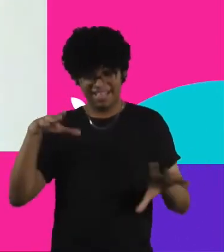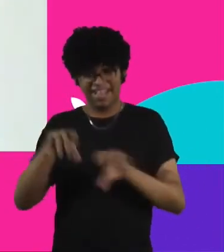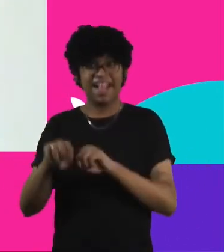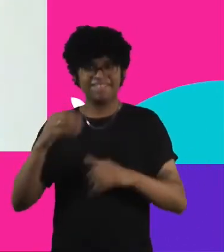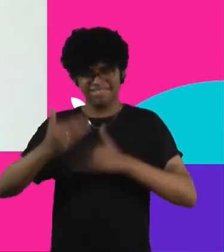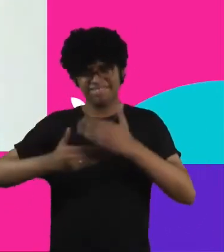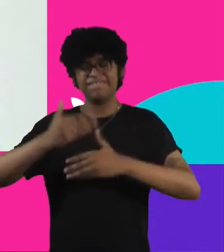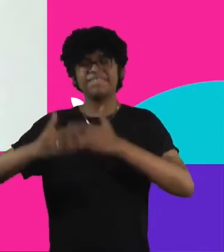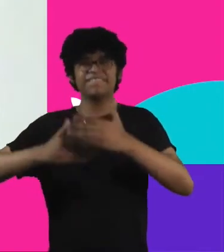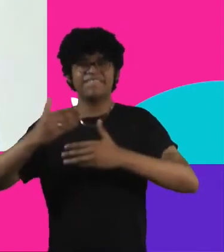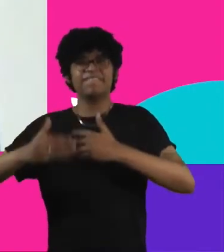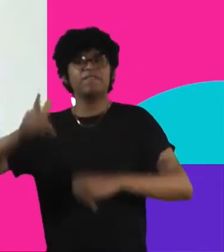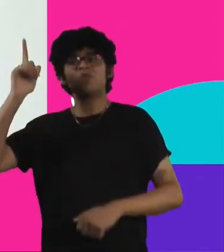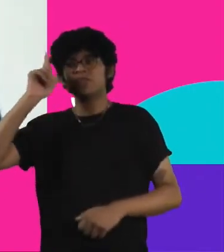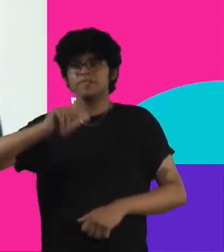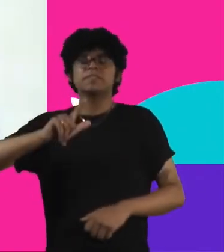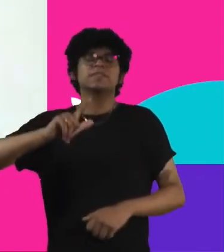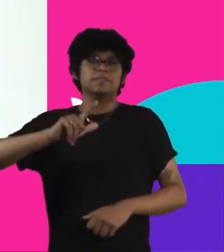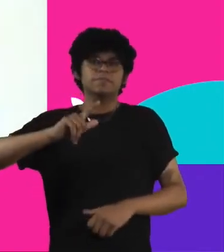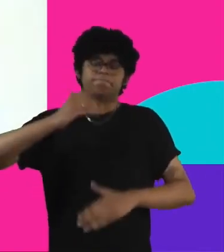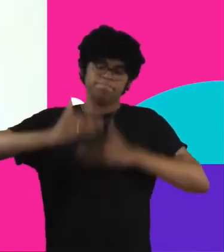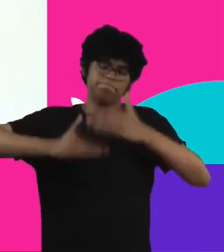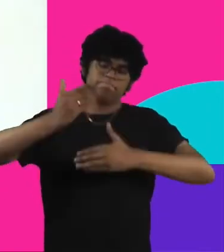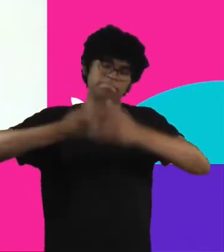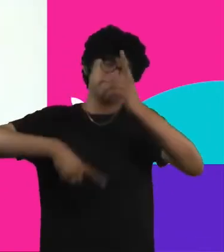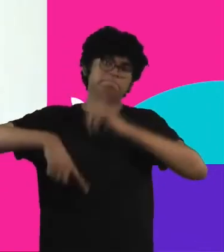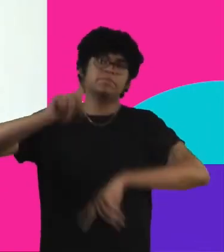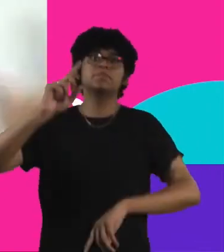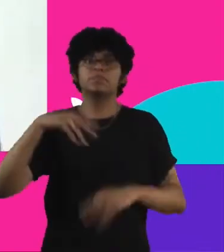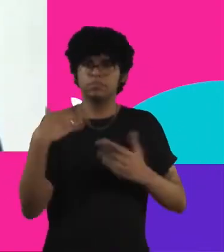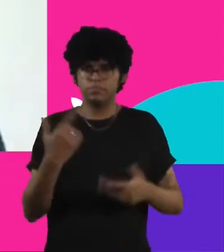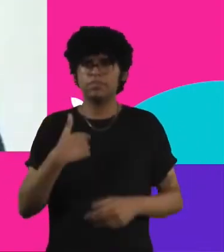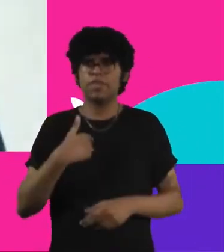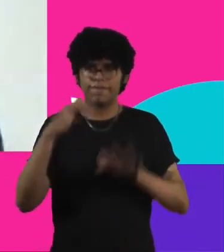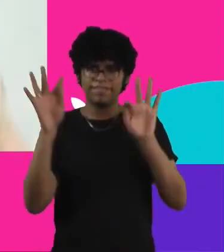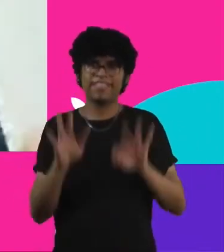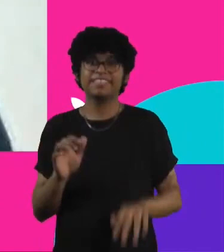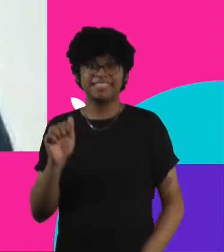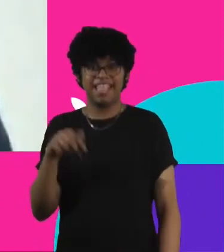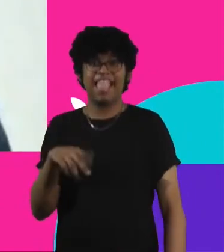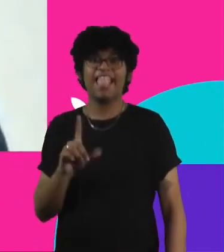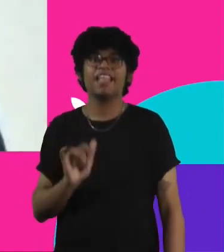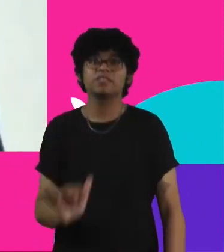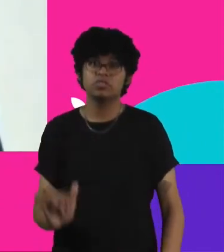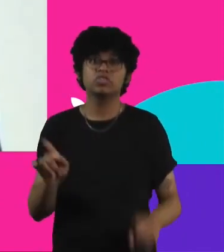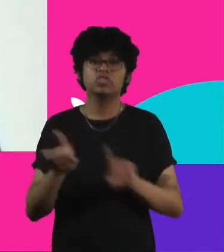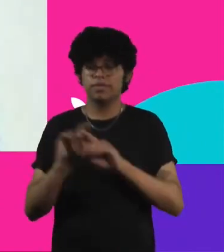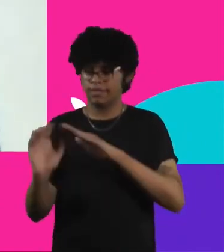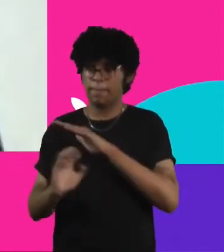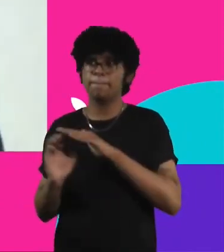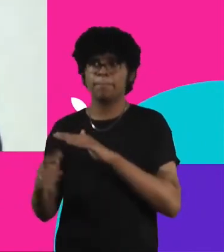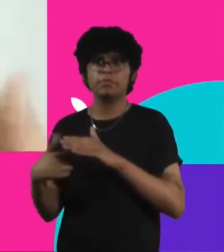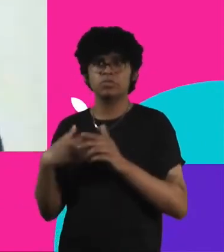as pessoas consigam continuar a sua evolução. Tá? Então, fico muito feliz a Engie poder estar inserida nesse contexto,